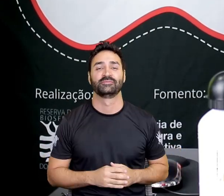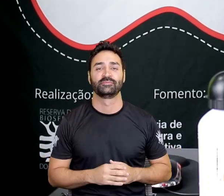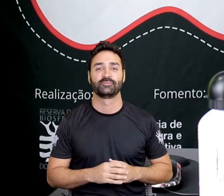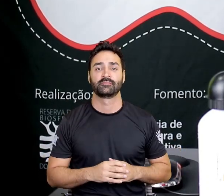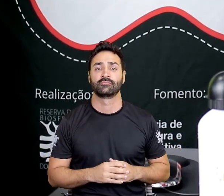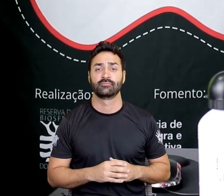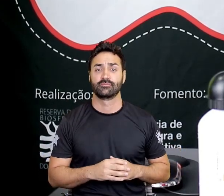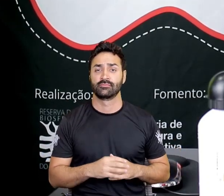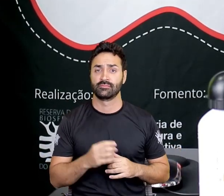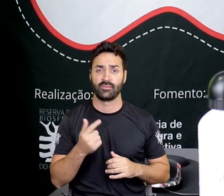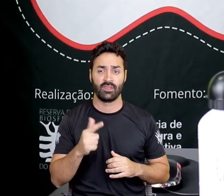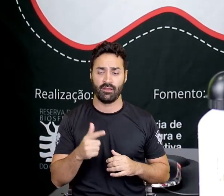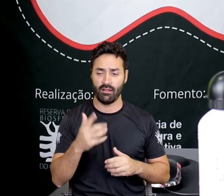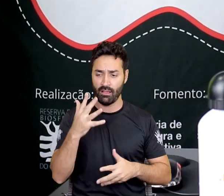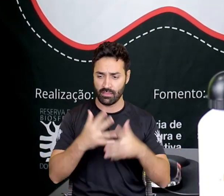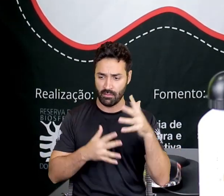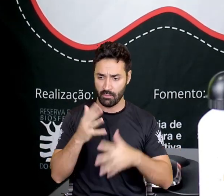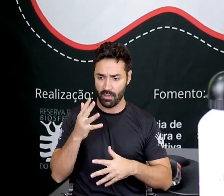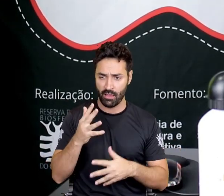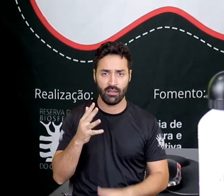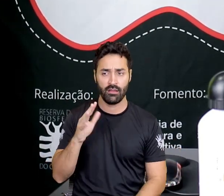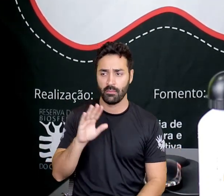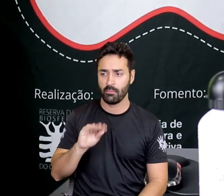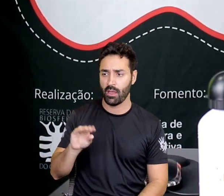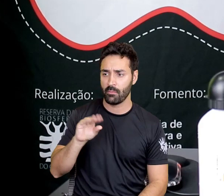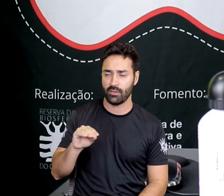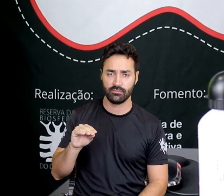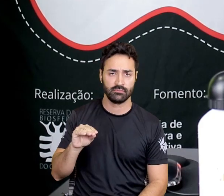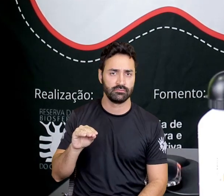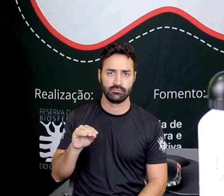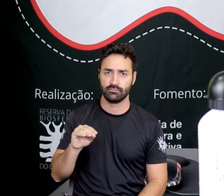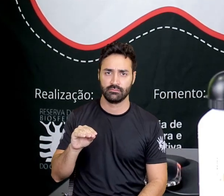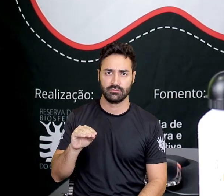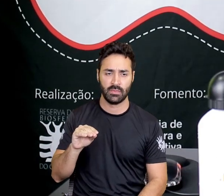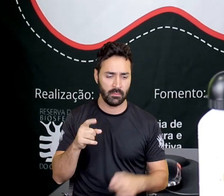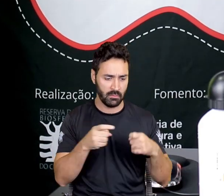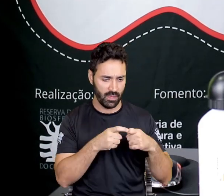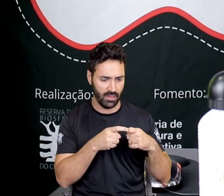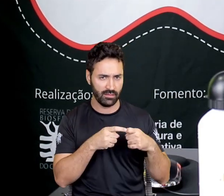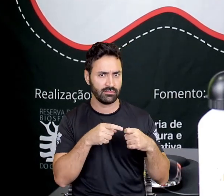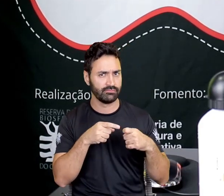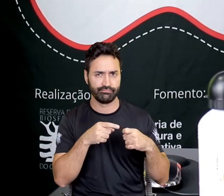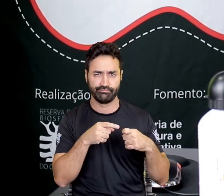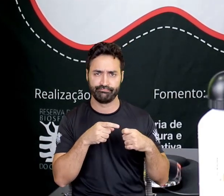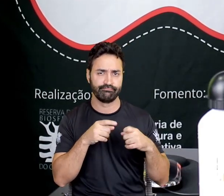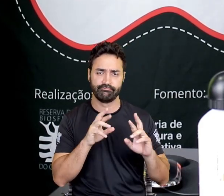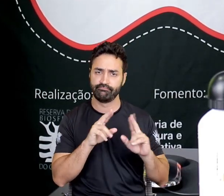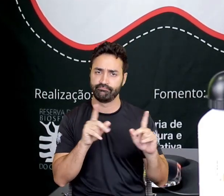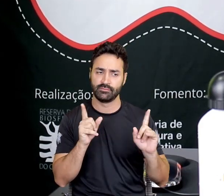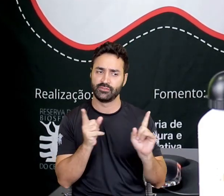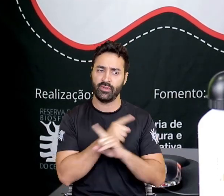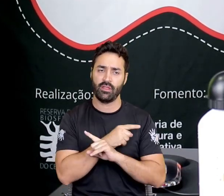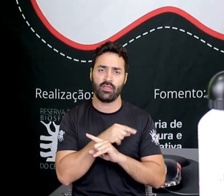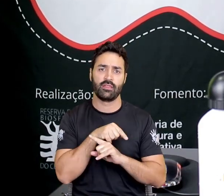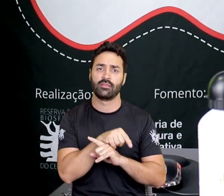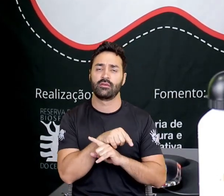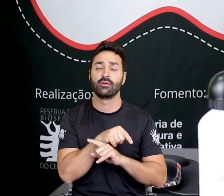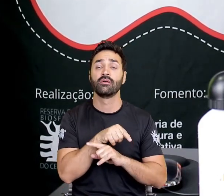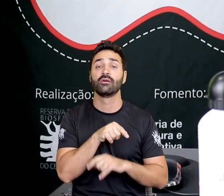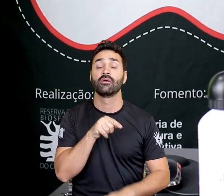Não atrapalha a fala da pessoa, ao contrário do que os médicos dizem. E ela,